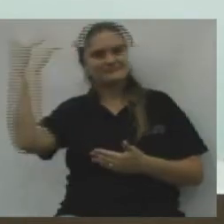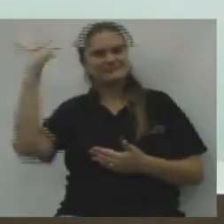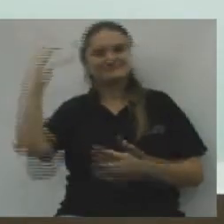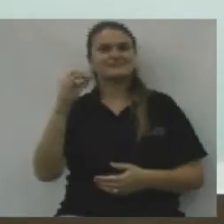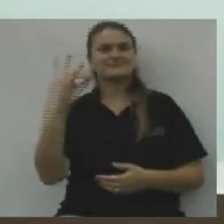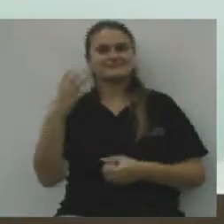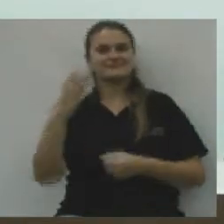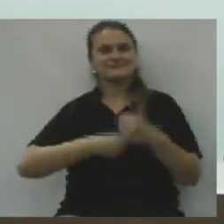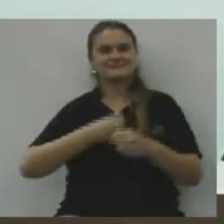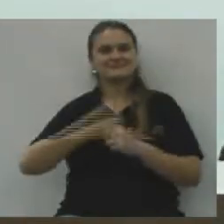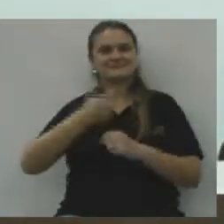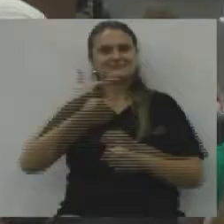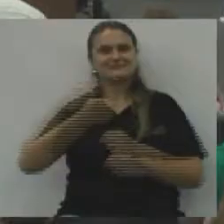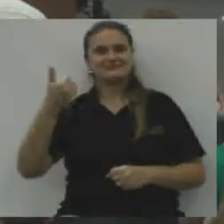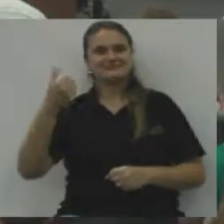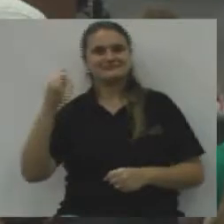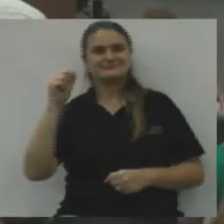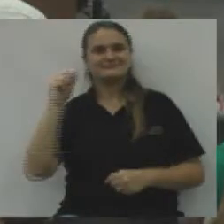da vereadora Alandra.